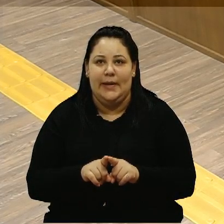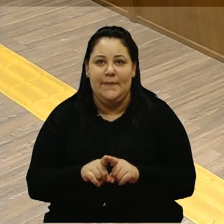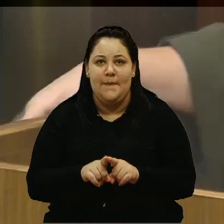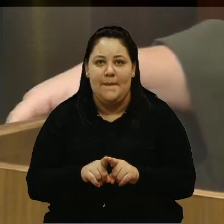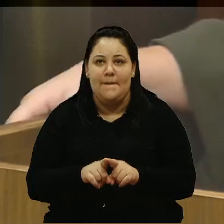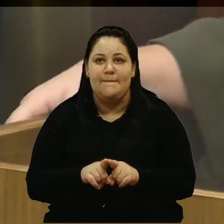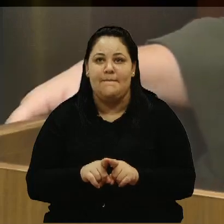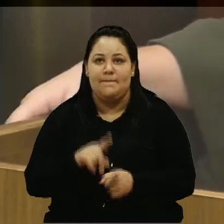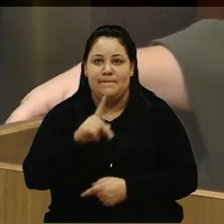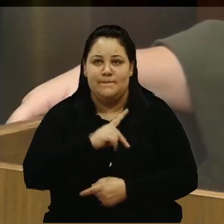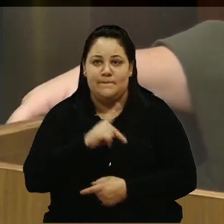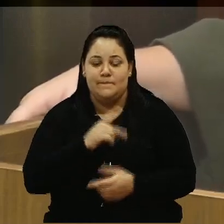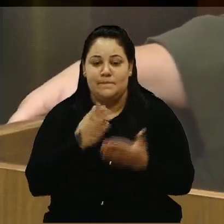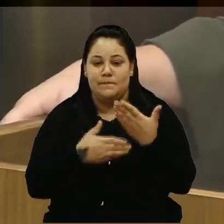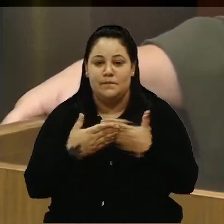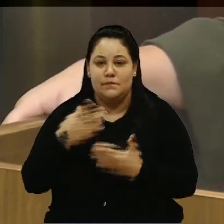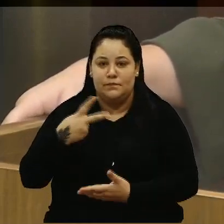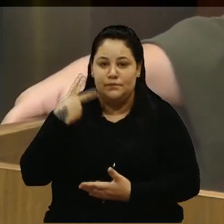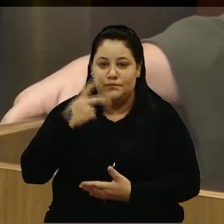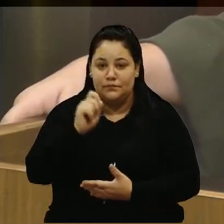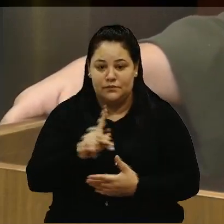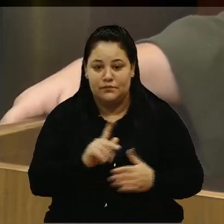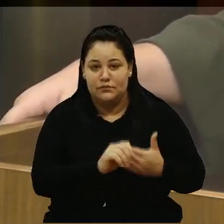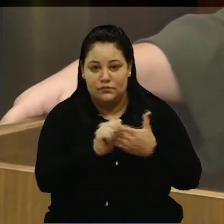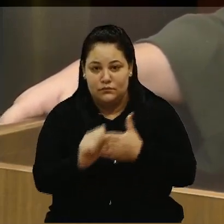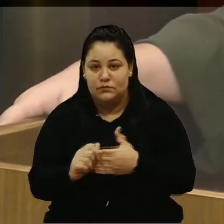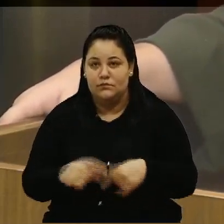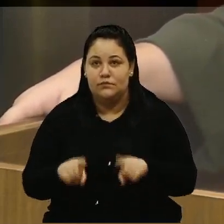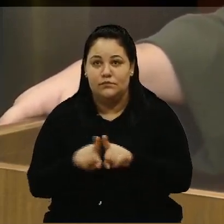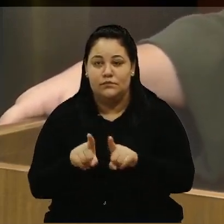Senhor presidente, senhores vereadores, pessoal que nos assiste